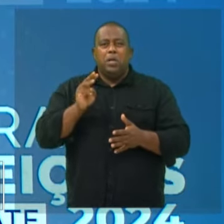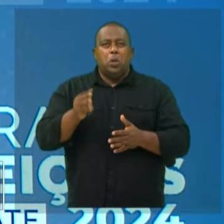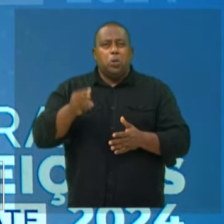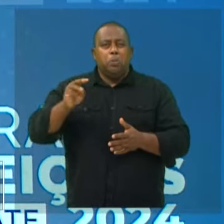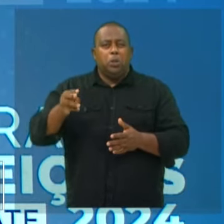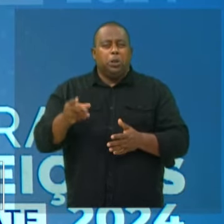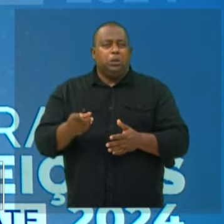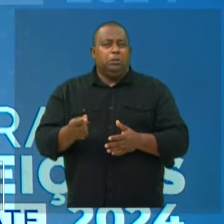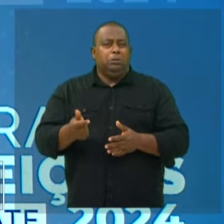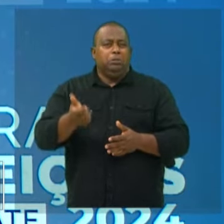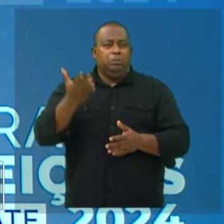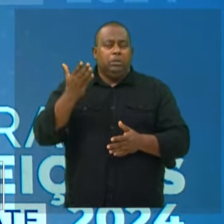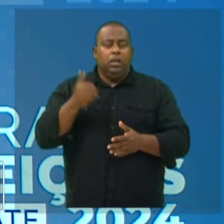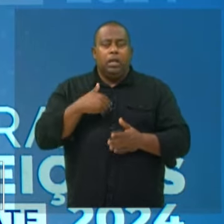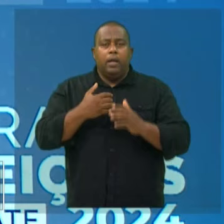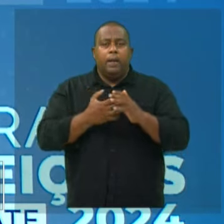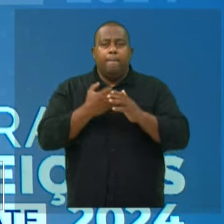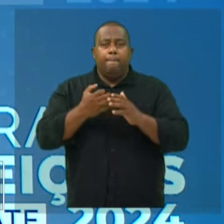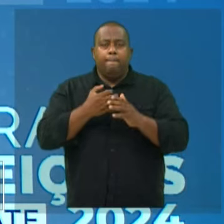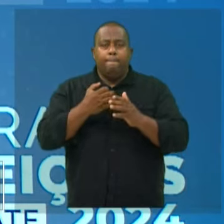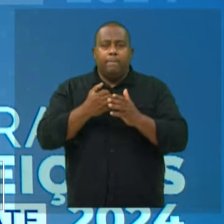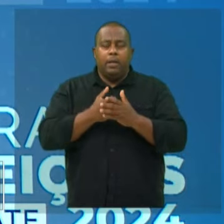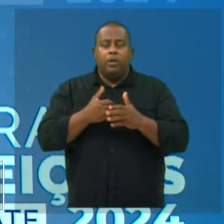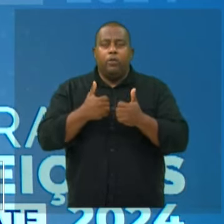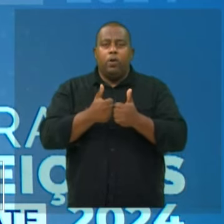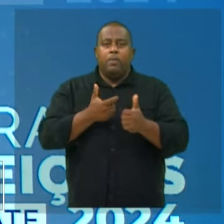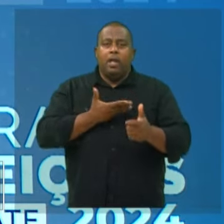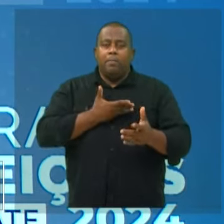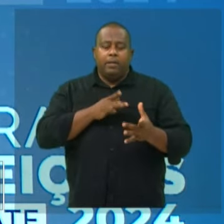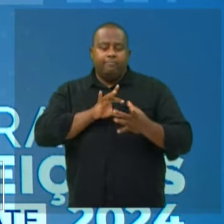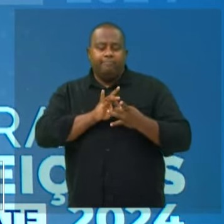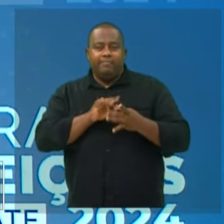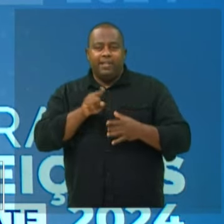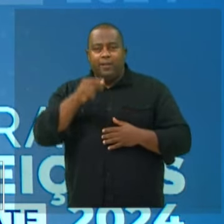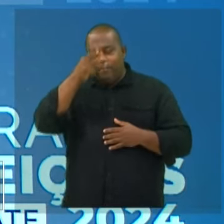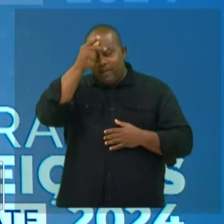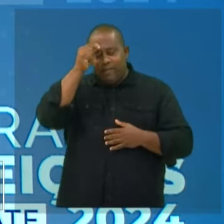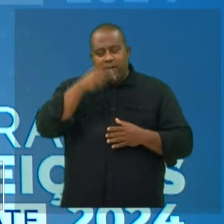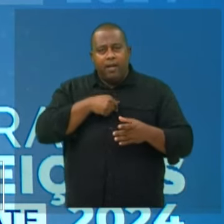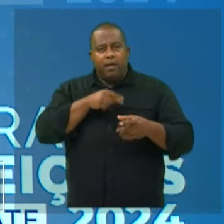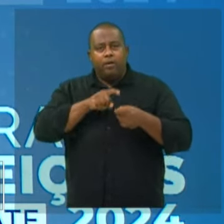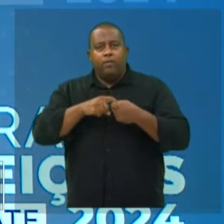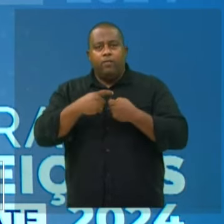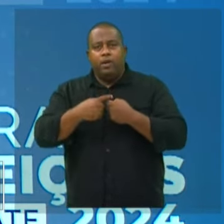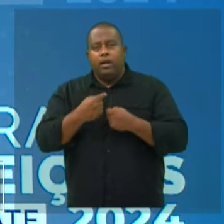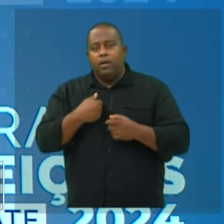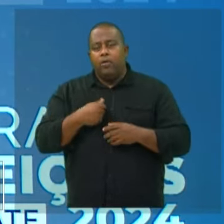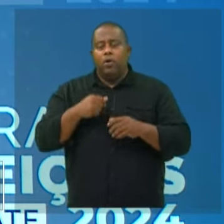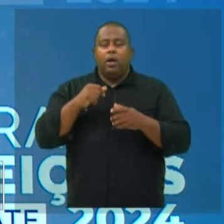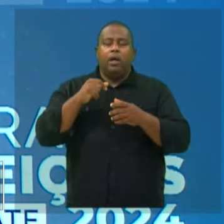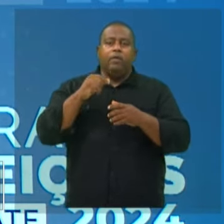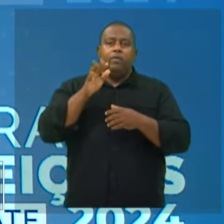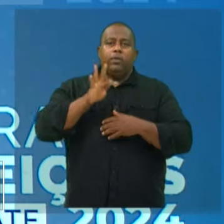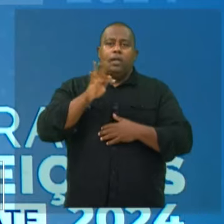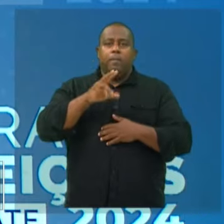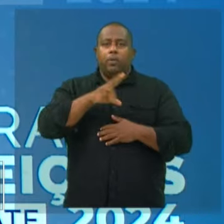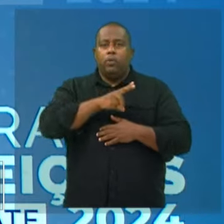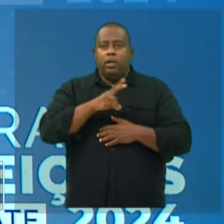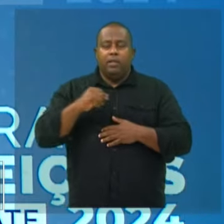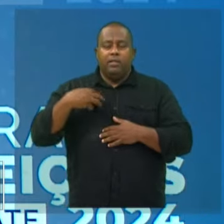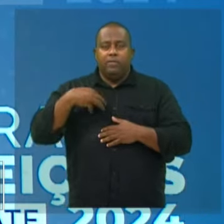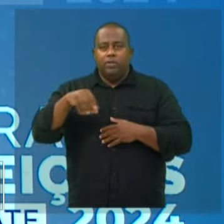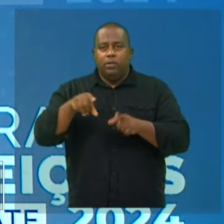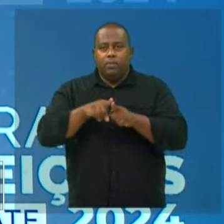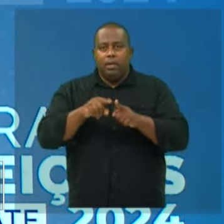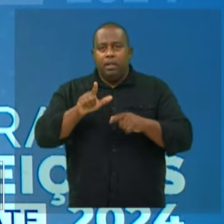e milhões para as empresas de ônibus dos amigos do prefeito e convênios com universidades particulares de Salvador e luro de Freitas Vamos pegar